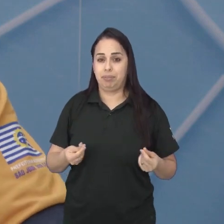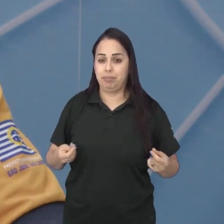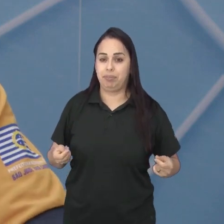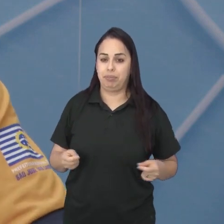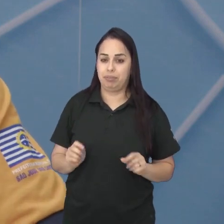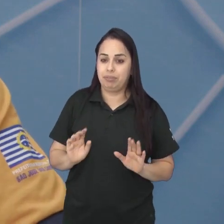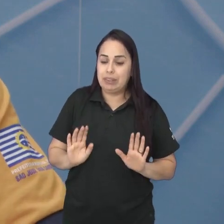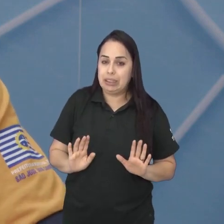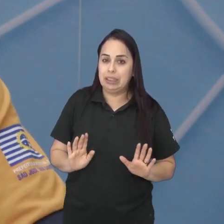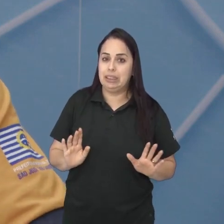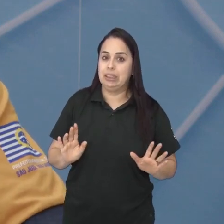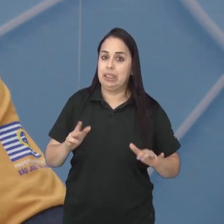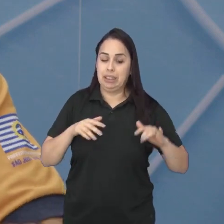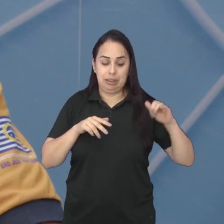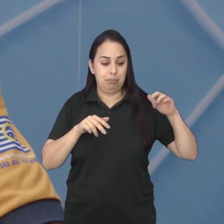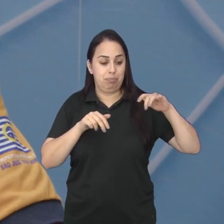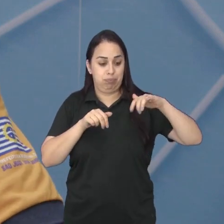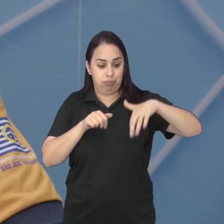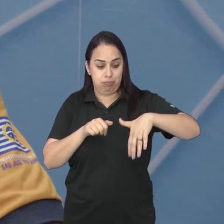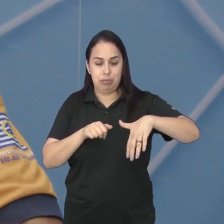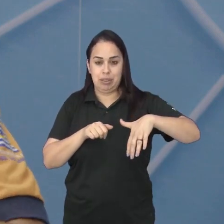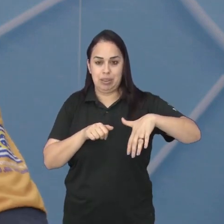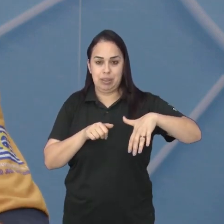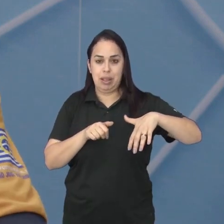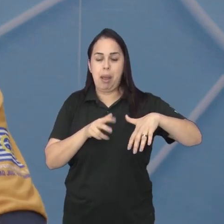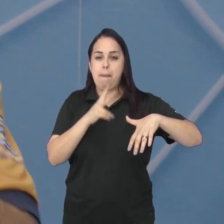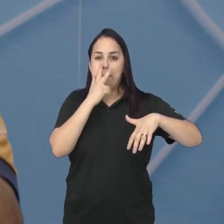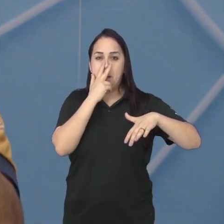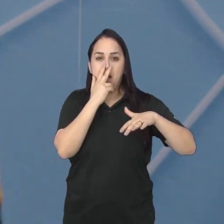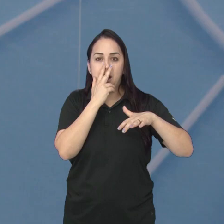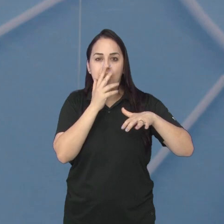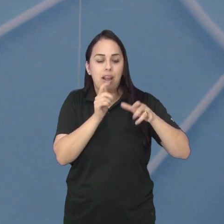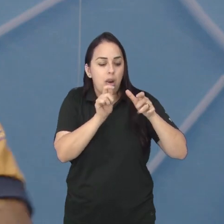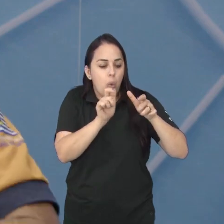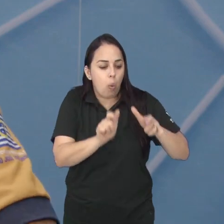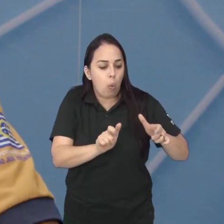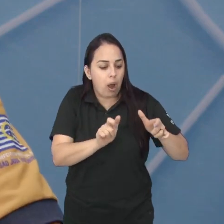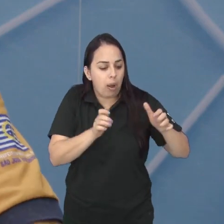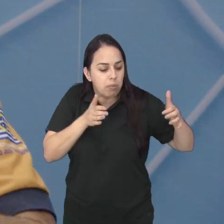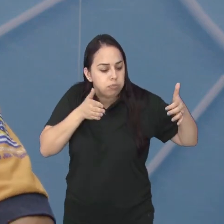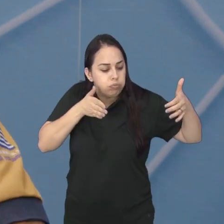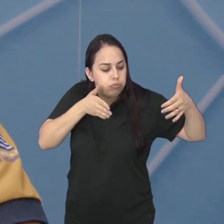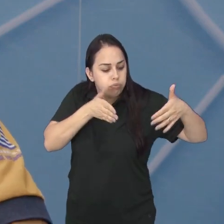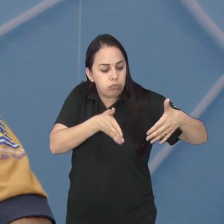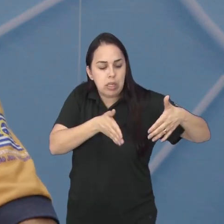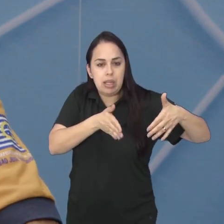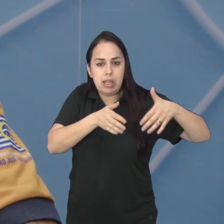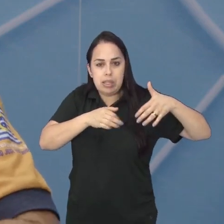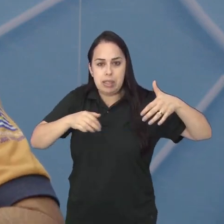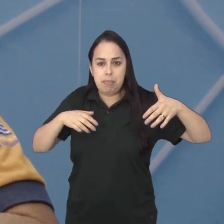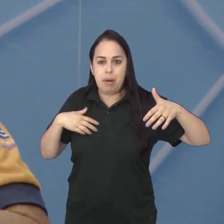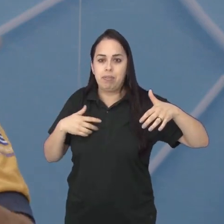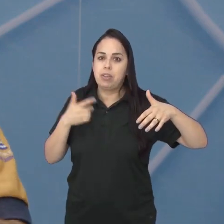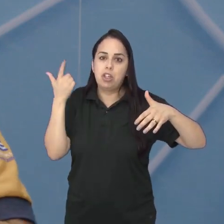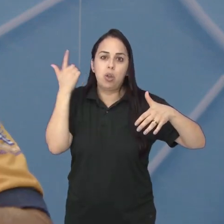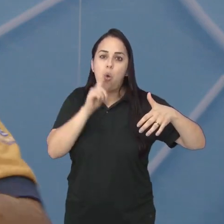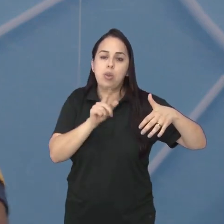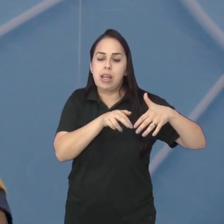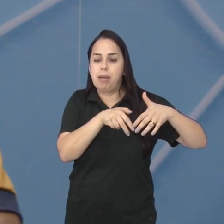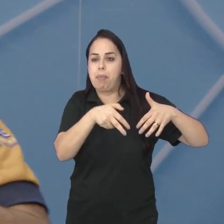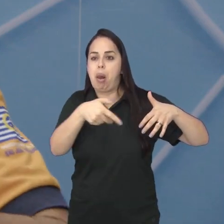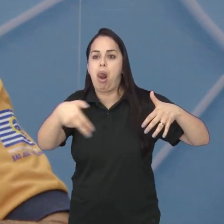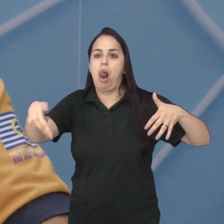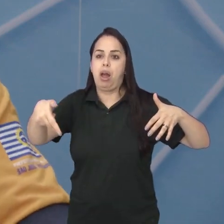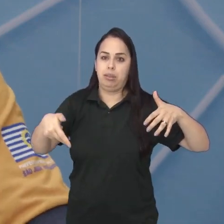do direcionamento da água. Mas tem cachoeiras que elas são encaixadas ali naquela rocha, naquela montanha, que o acesso para você